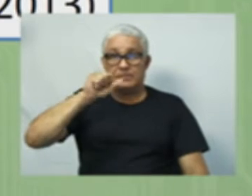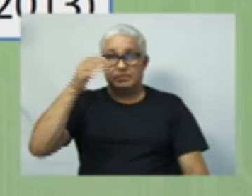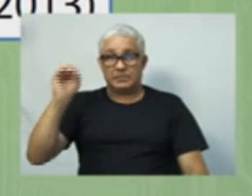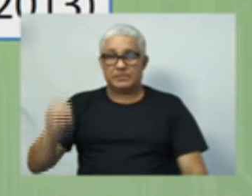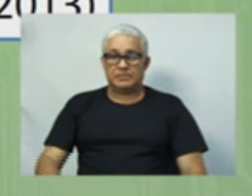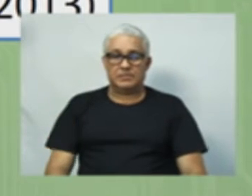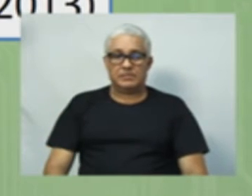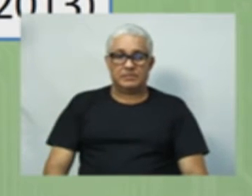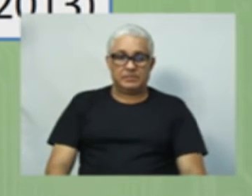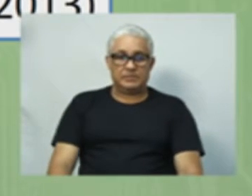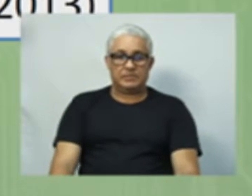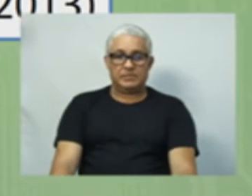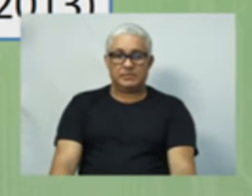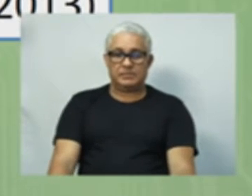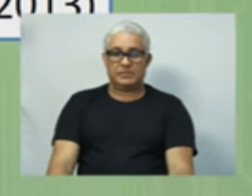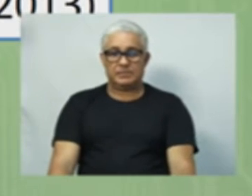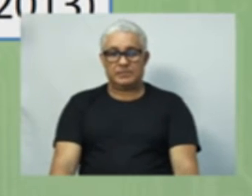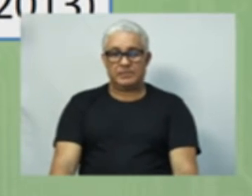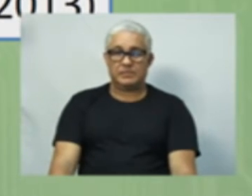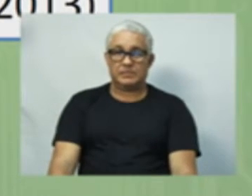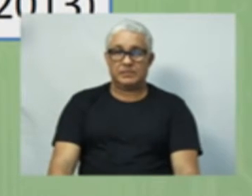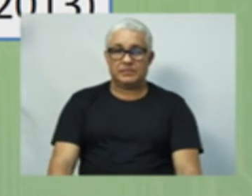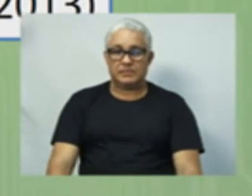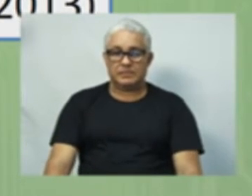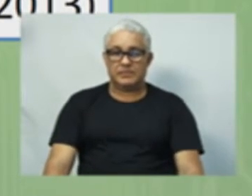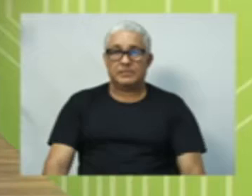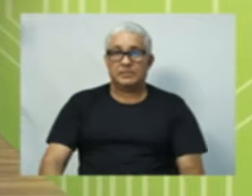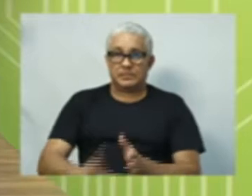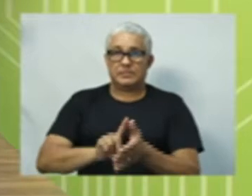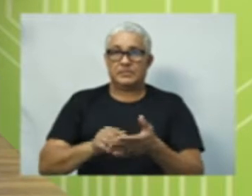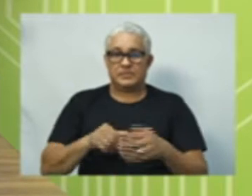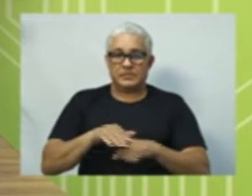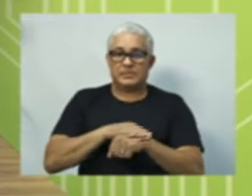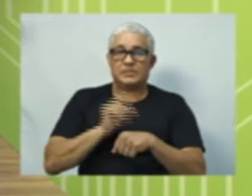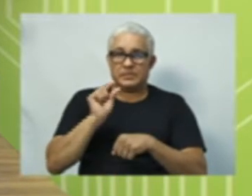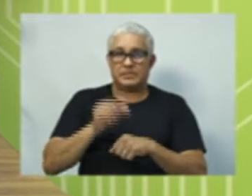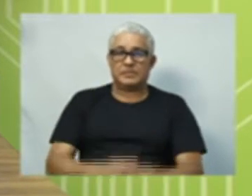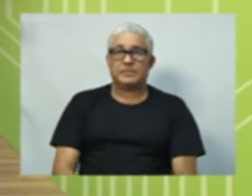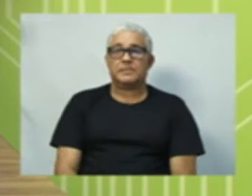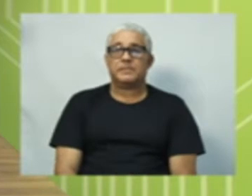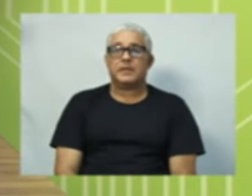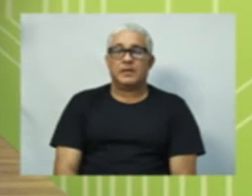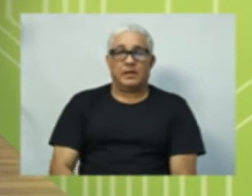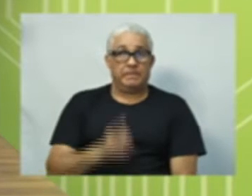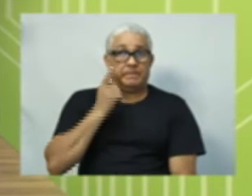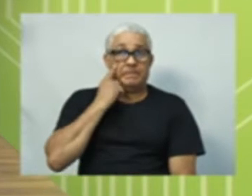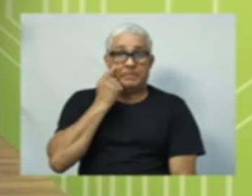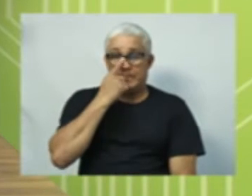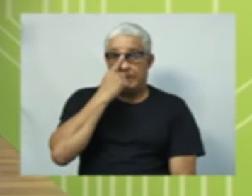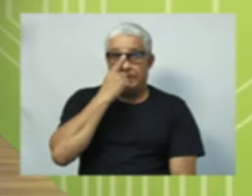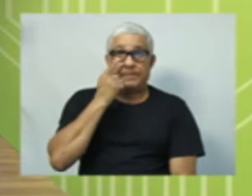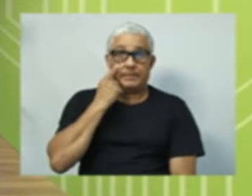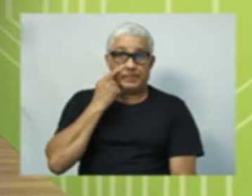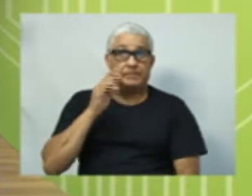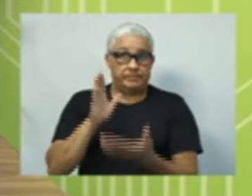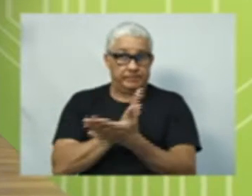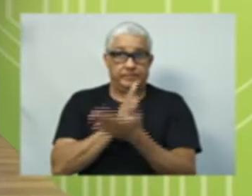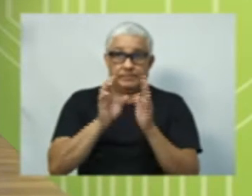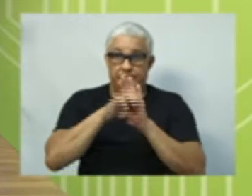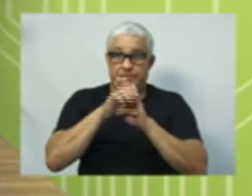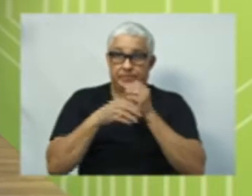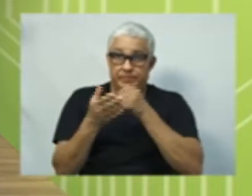palavrinhas mágicas. Antes de entrar, vamos conversar aqui um pouquinho. Olha, já vimos alguns conceitos